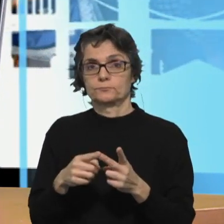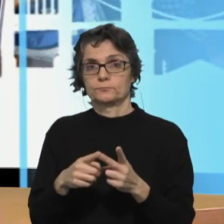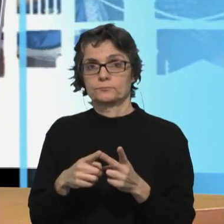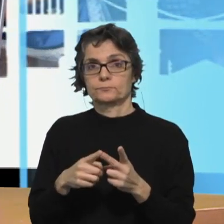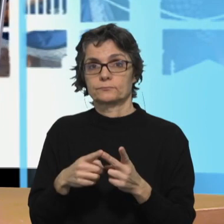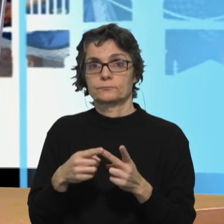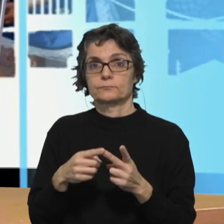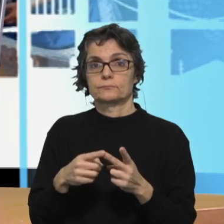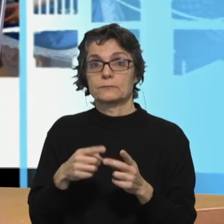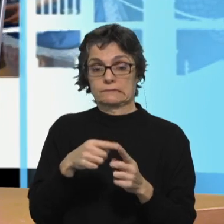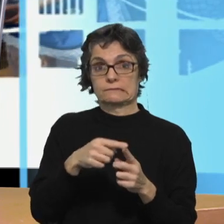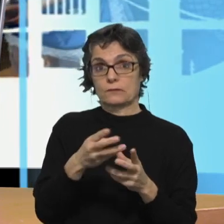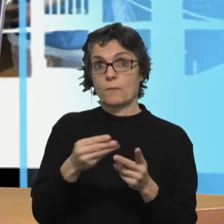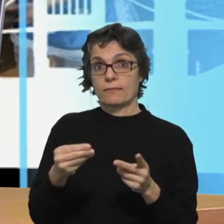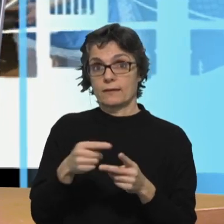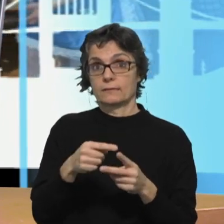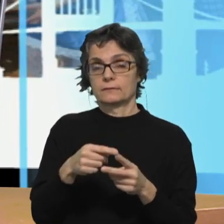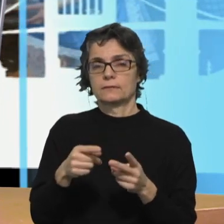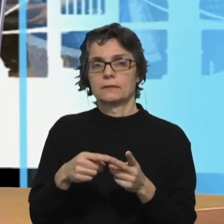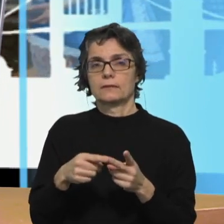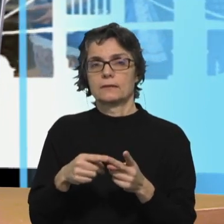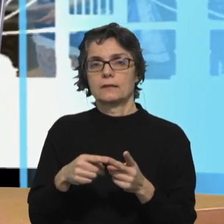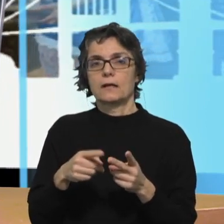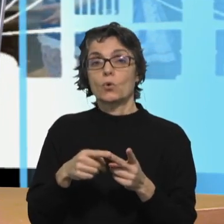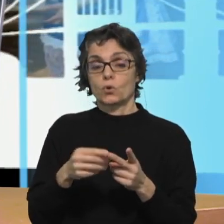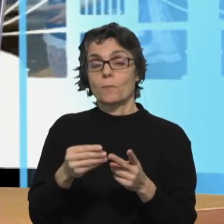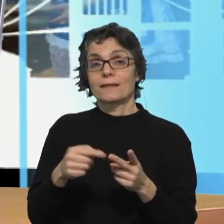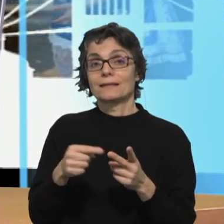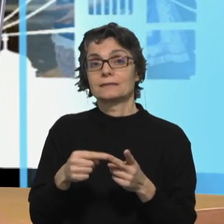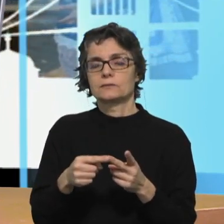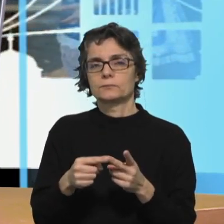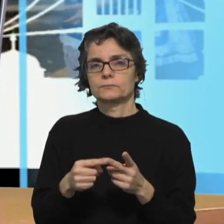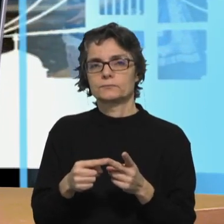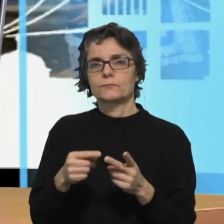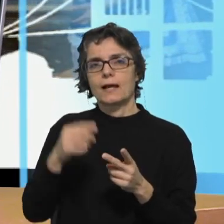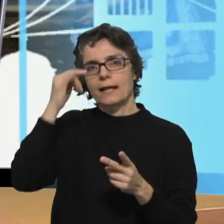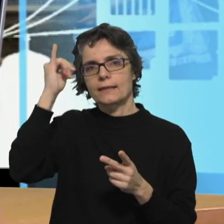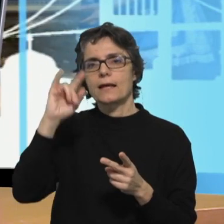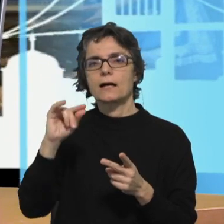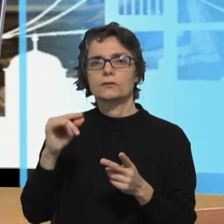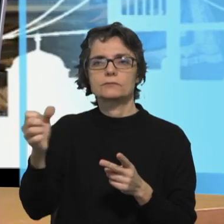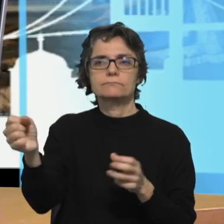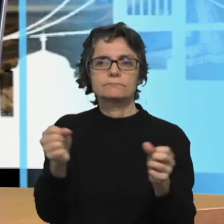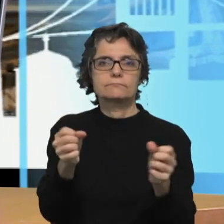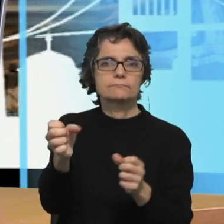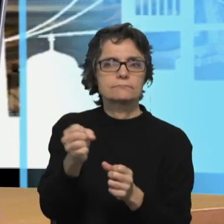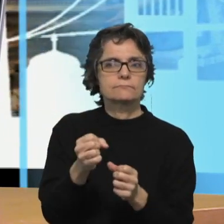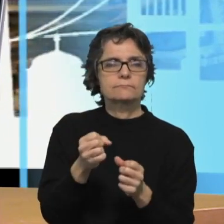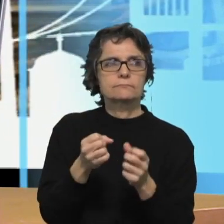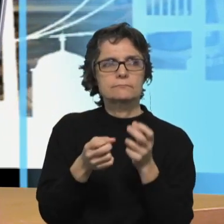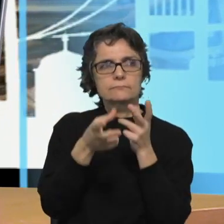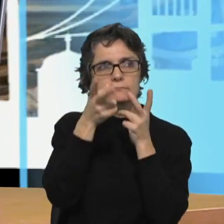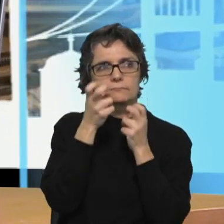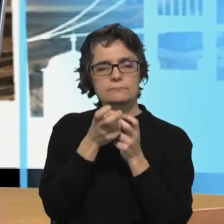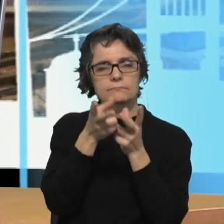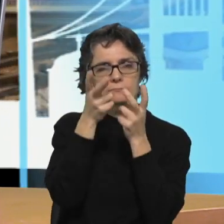por exemplo, aparece este material do aprofundamento mistagógico, em que a ideia é mesmo a captação, a absorção, isto é, a aprendizagem, em que